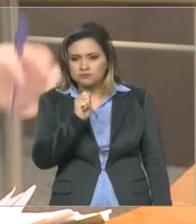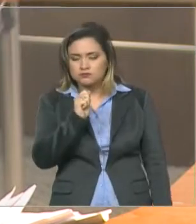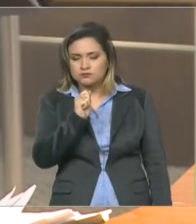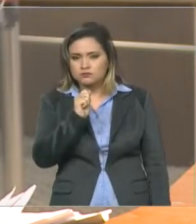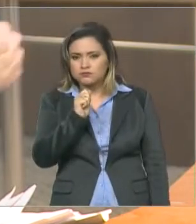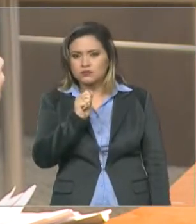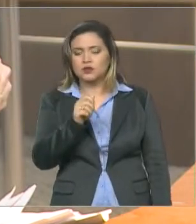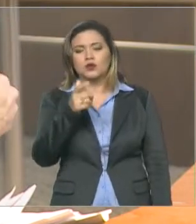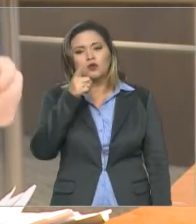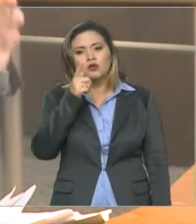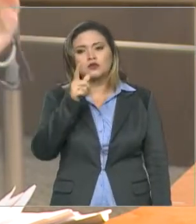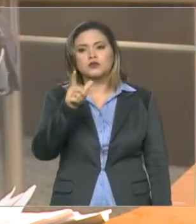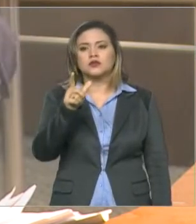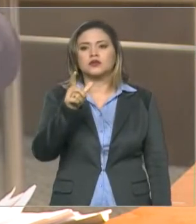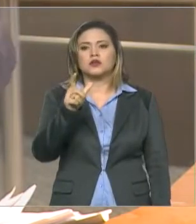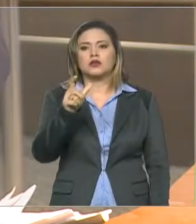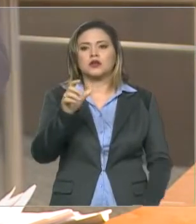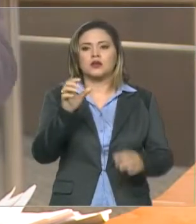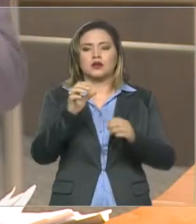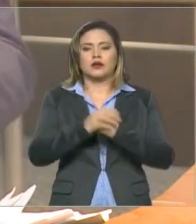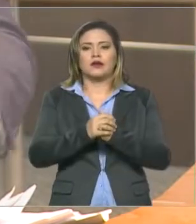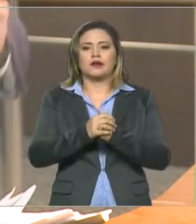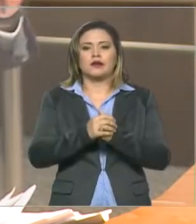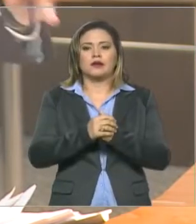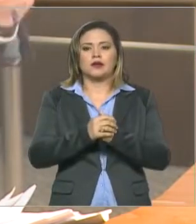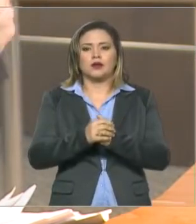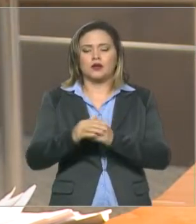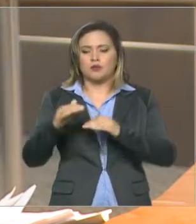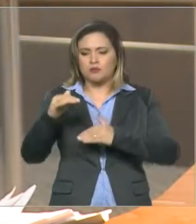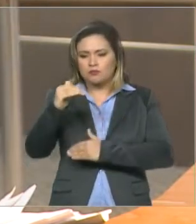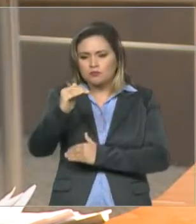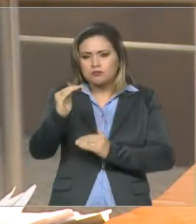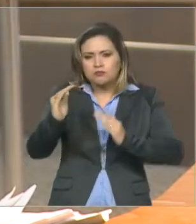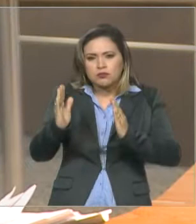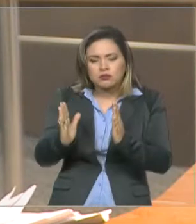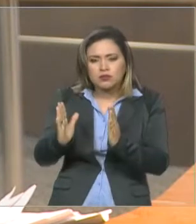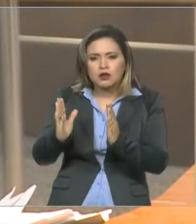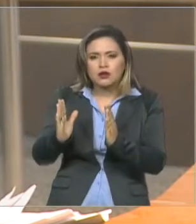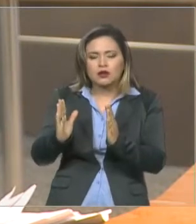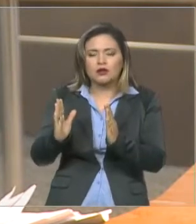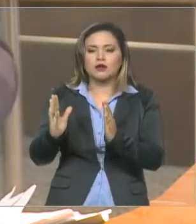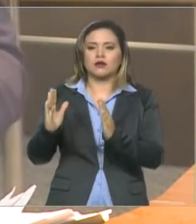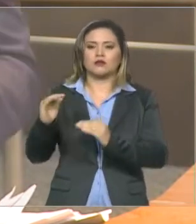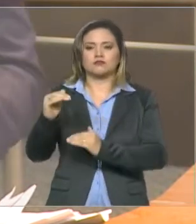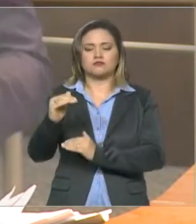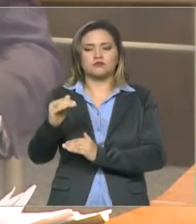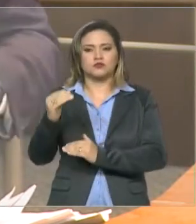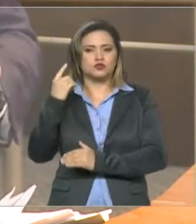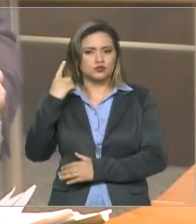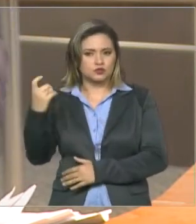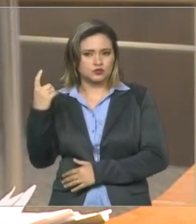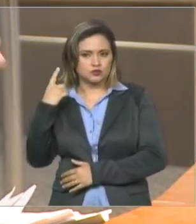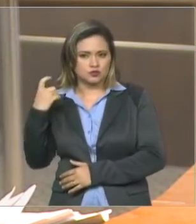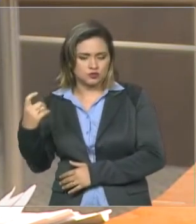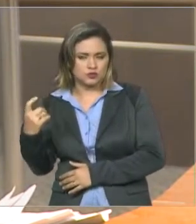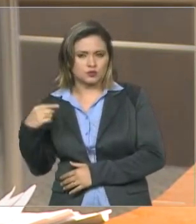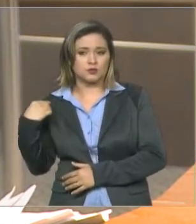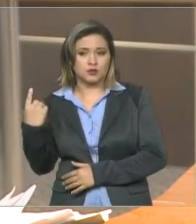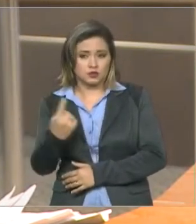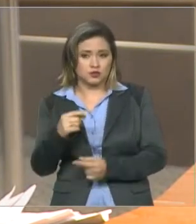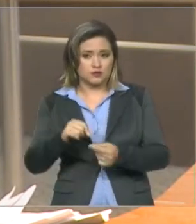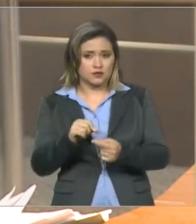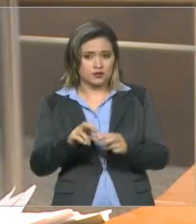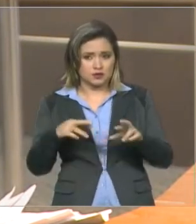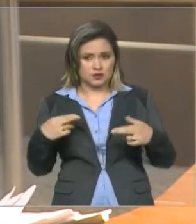conseguir um alto-falante para que a gente possa fazer a nossa reunião. Então, isso é um verdadeiro absurdo. Não com o